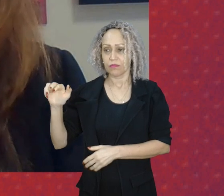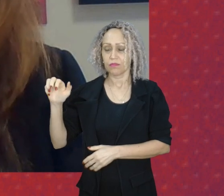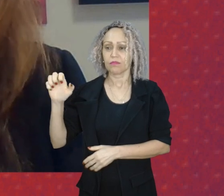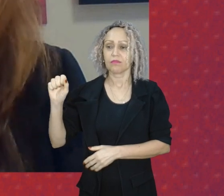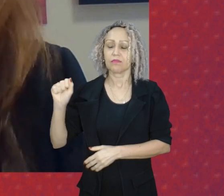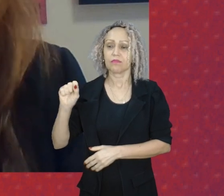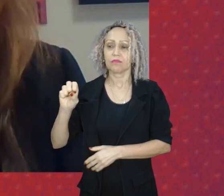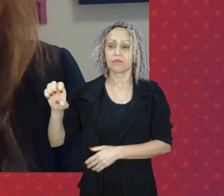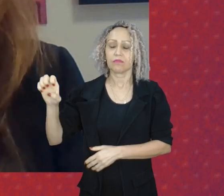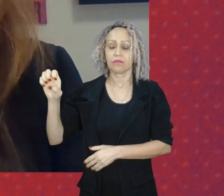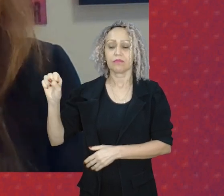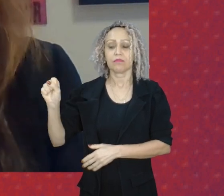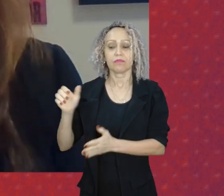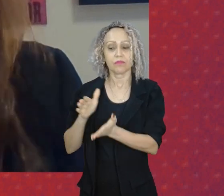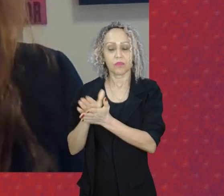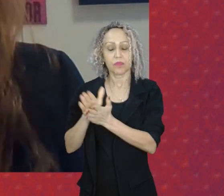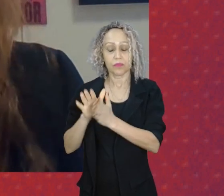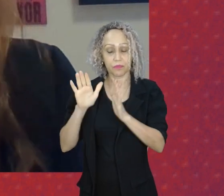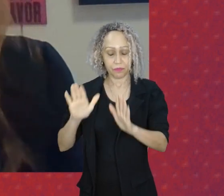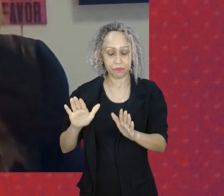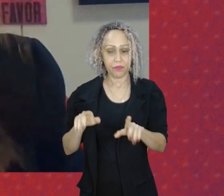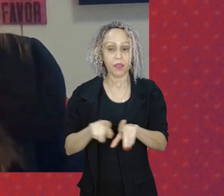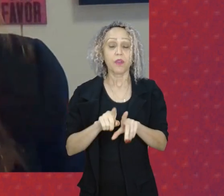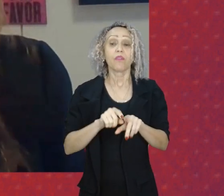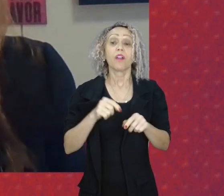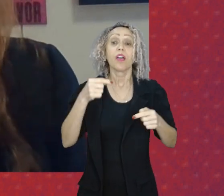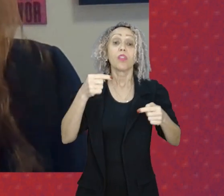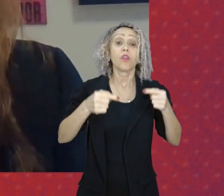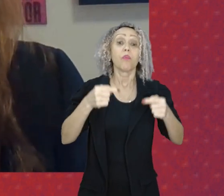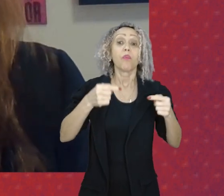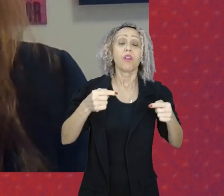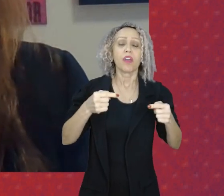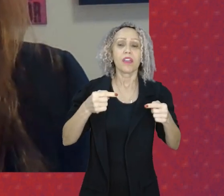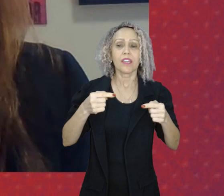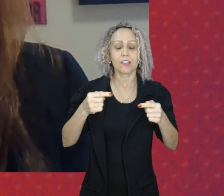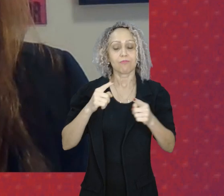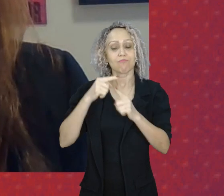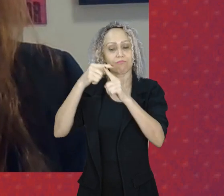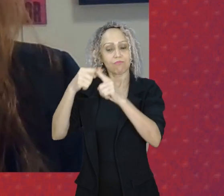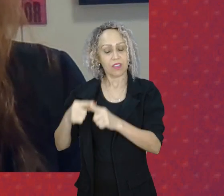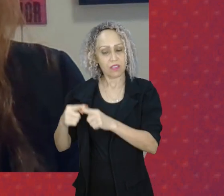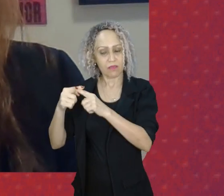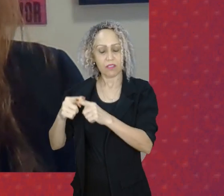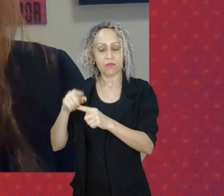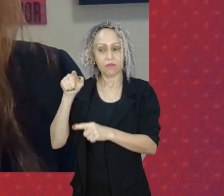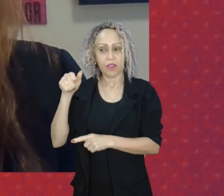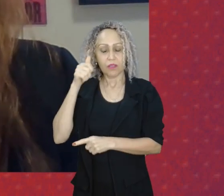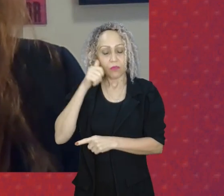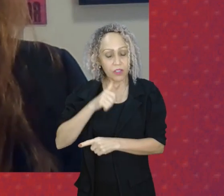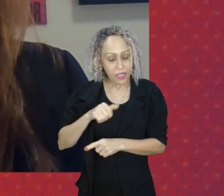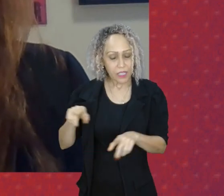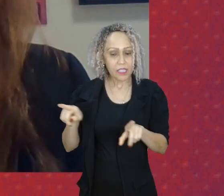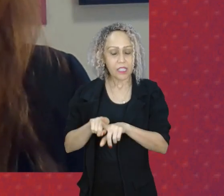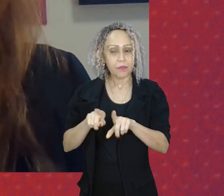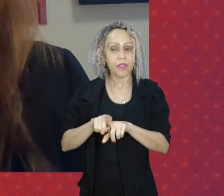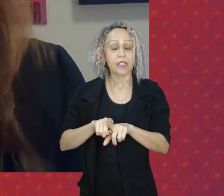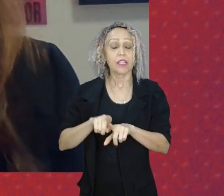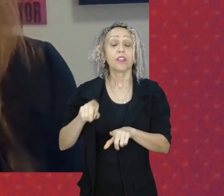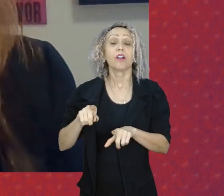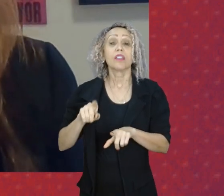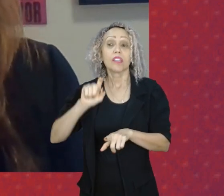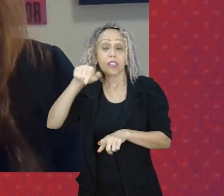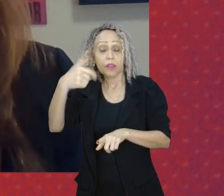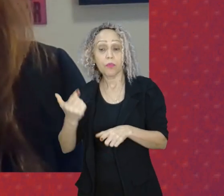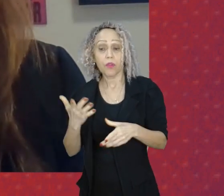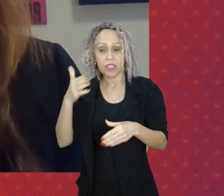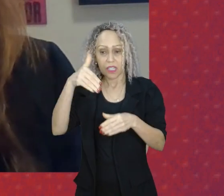que existem, e também depois nas próximas aulas a gente vai comentar os resultados aí das eleições e como isso